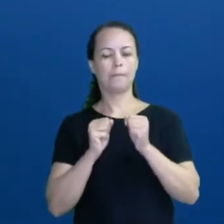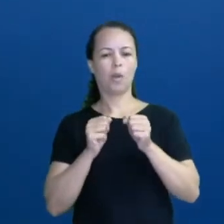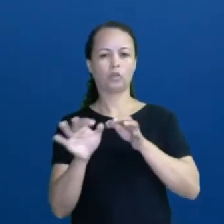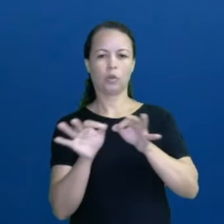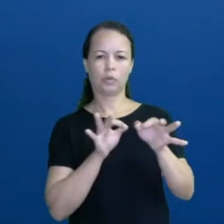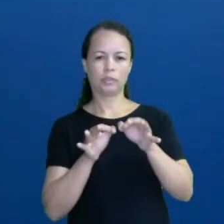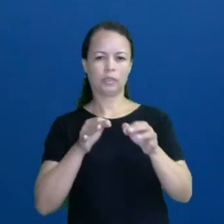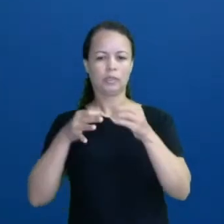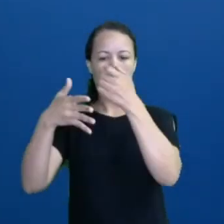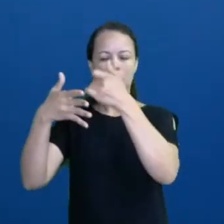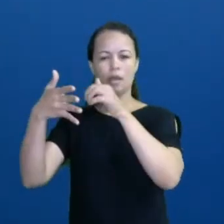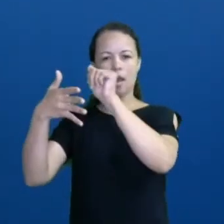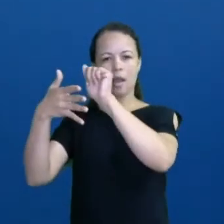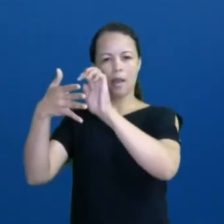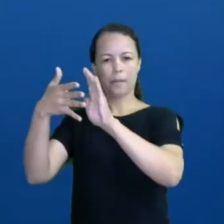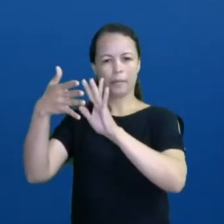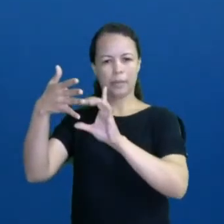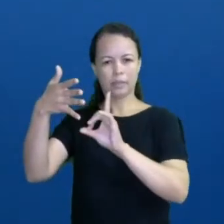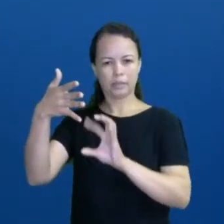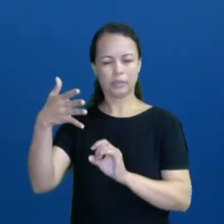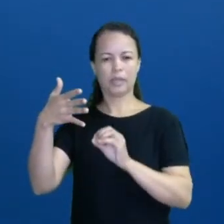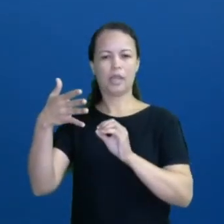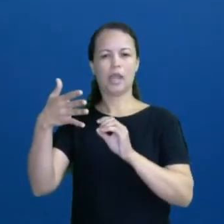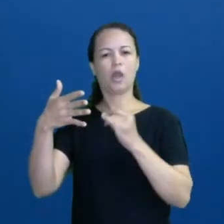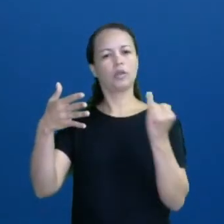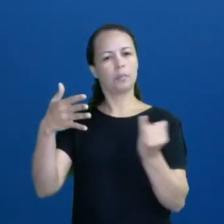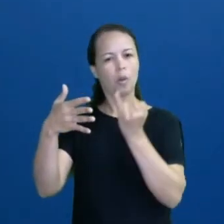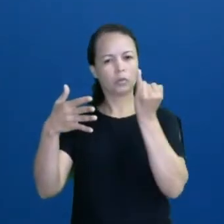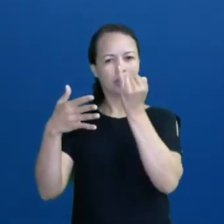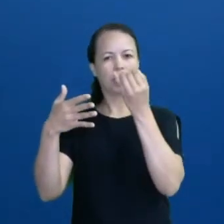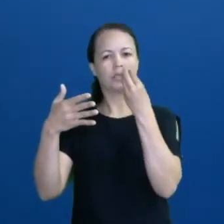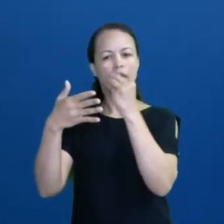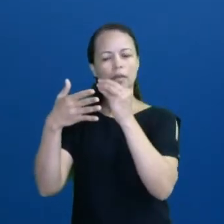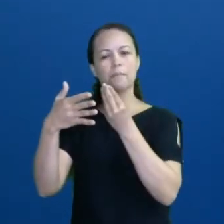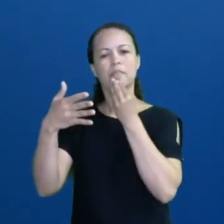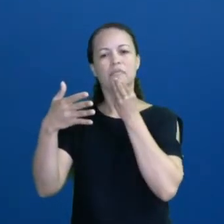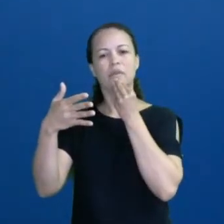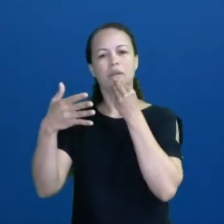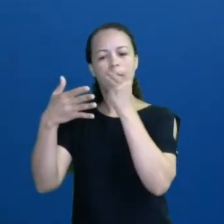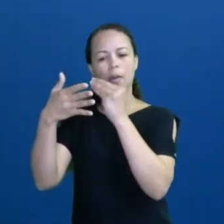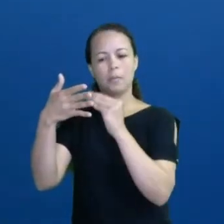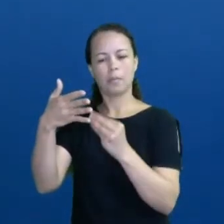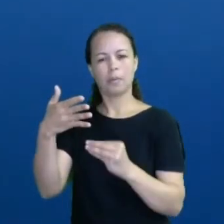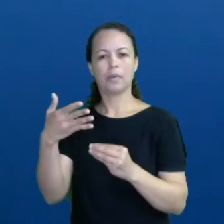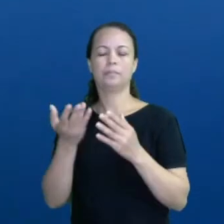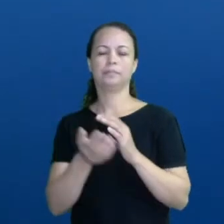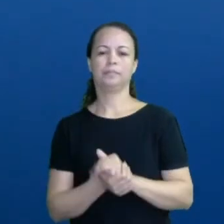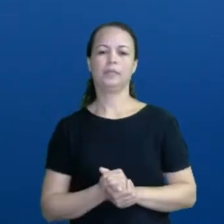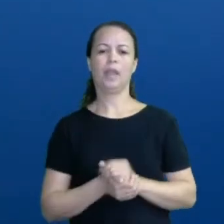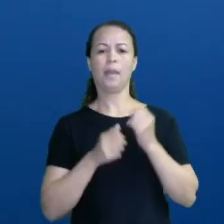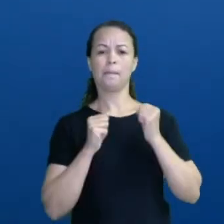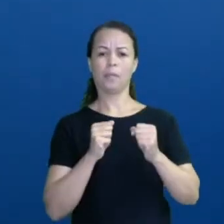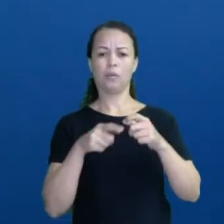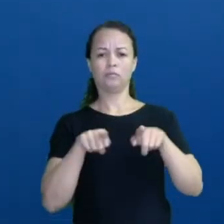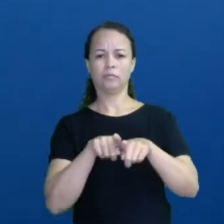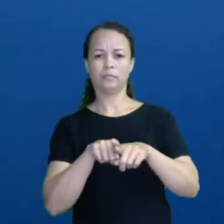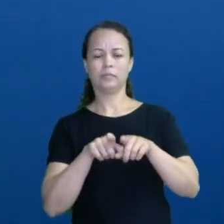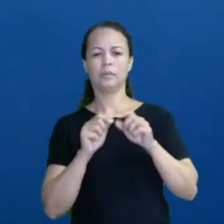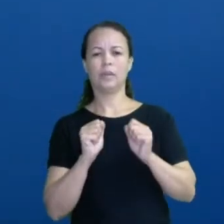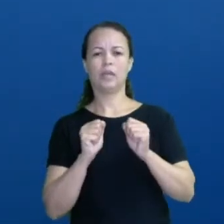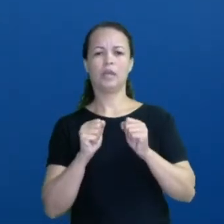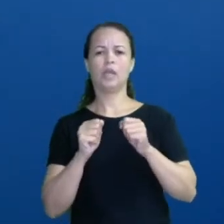seguindo a ordem alfabética, a ordem de preferência ou de importância. E a gente também pode fazer lista